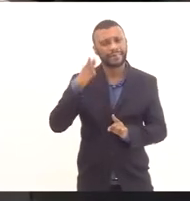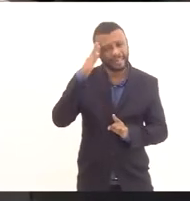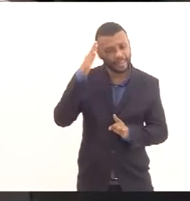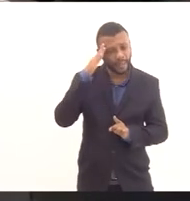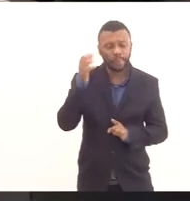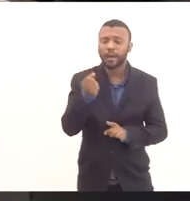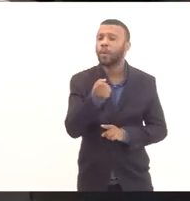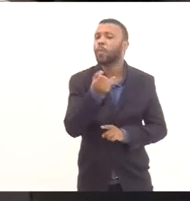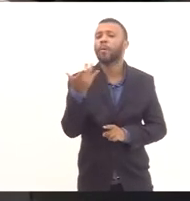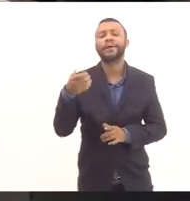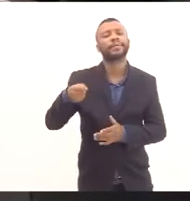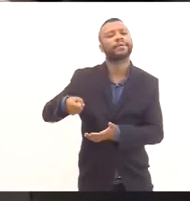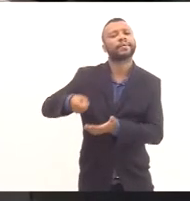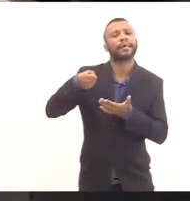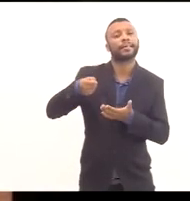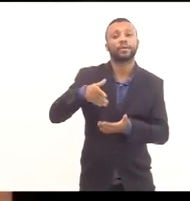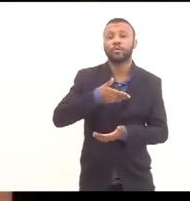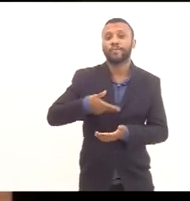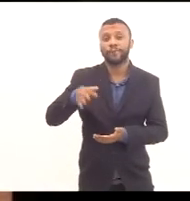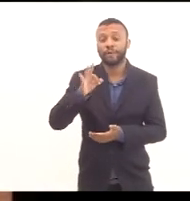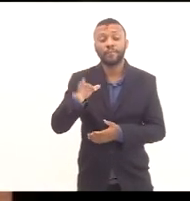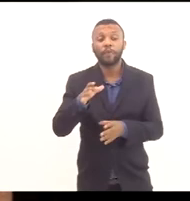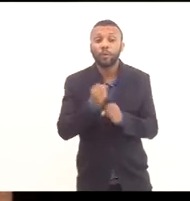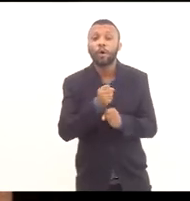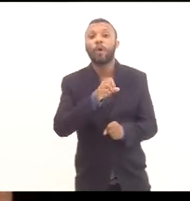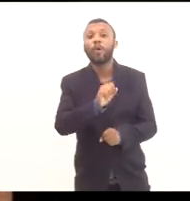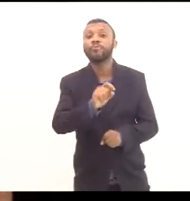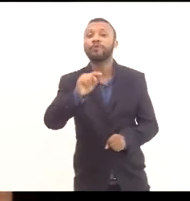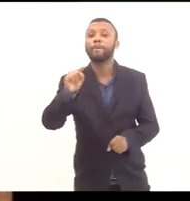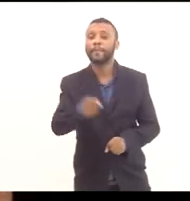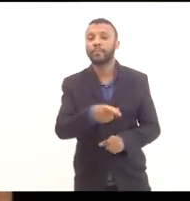dessa esteja de conectar a procura Federal 8000